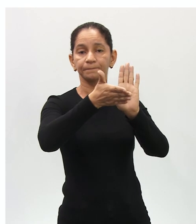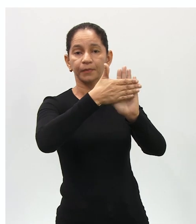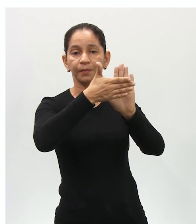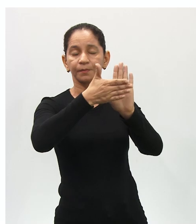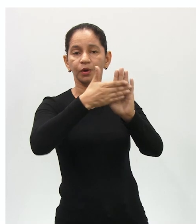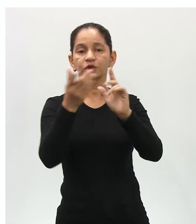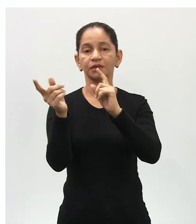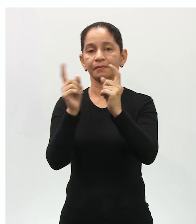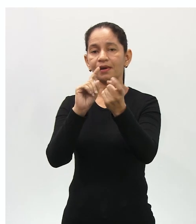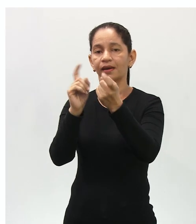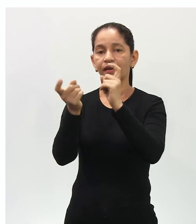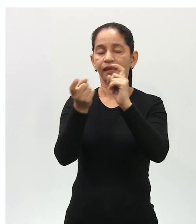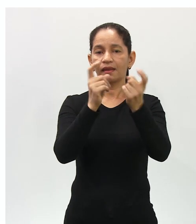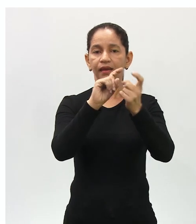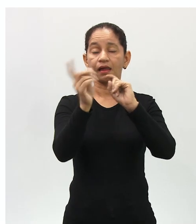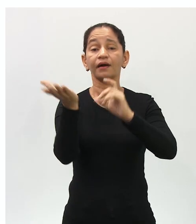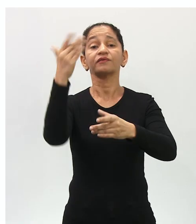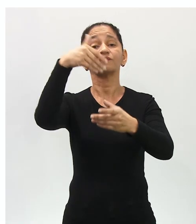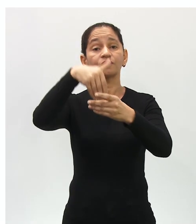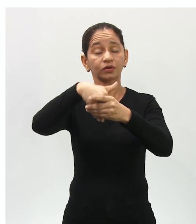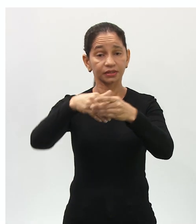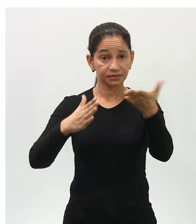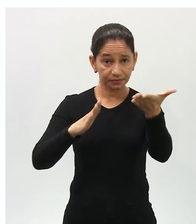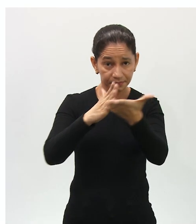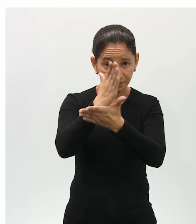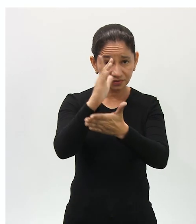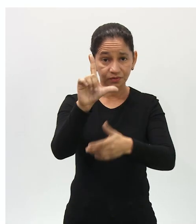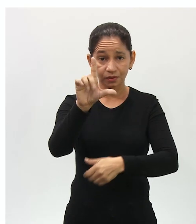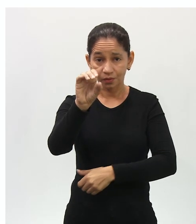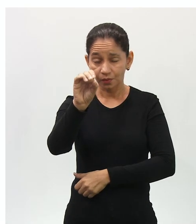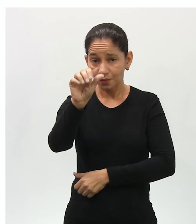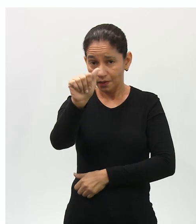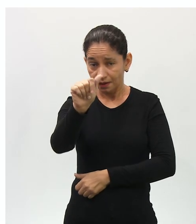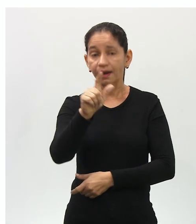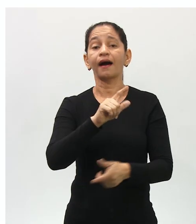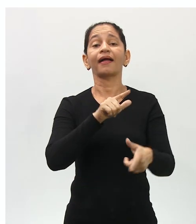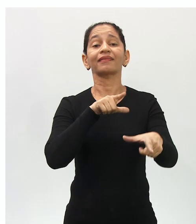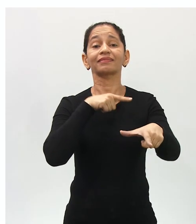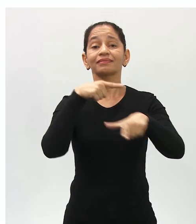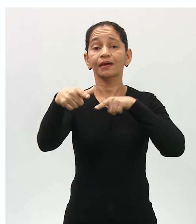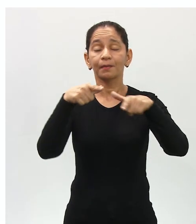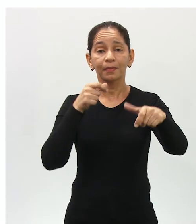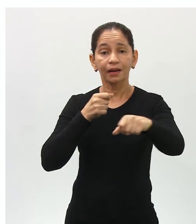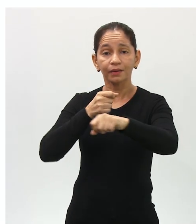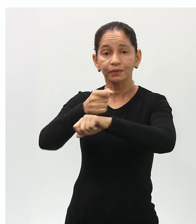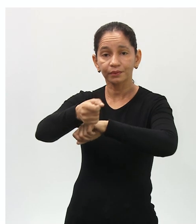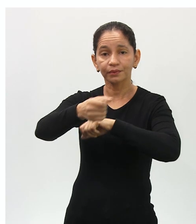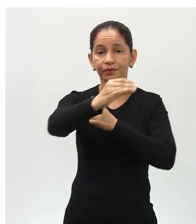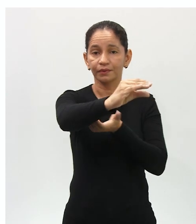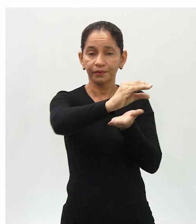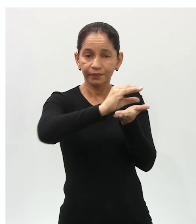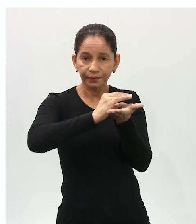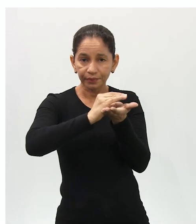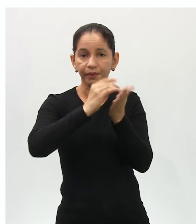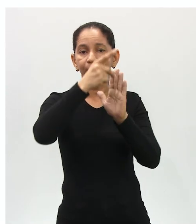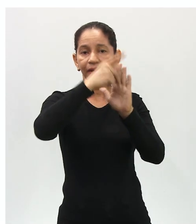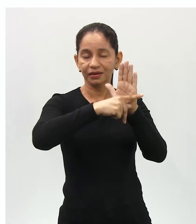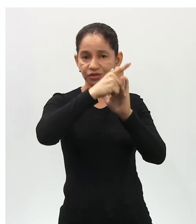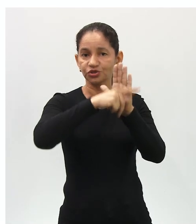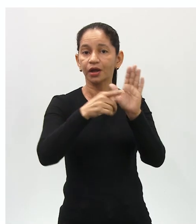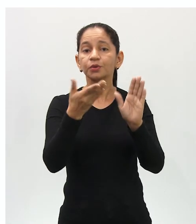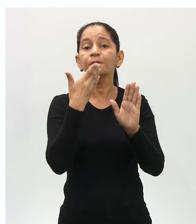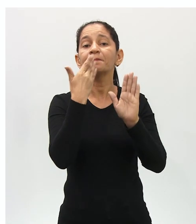orçamentária, discussão, votação e aprovação da lei, a execução propriamente dita daquilo que foi